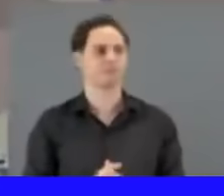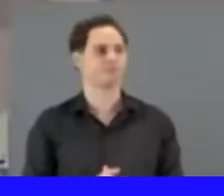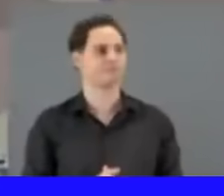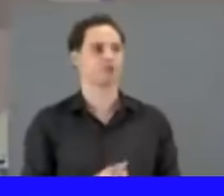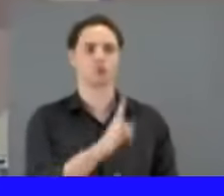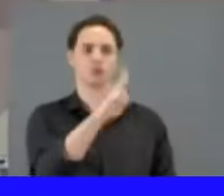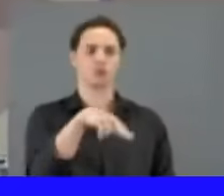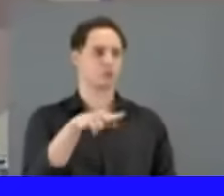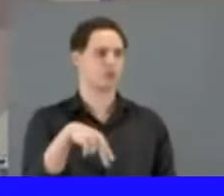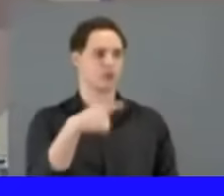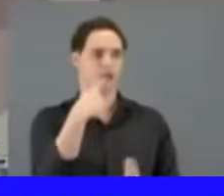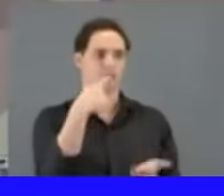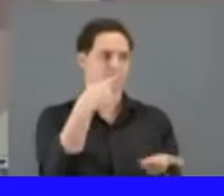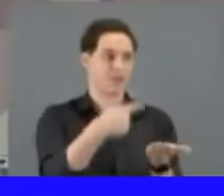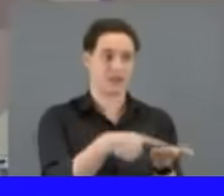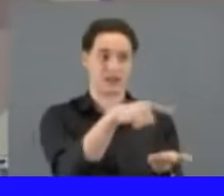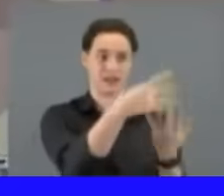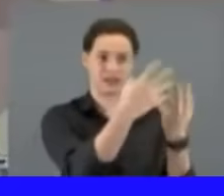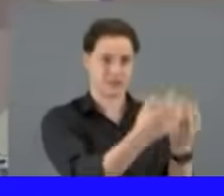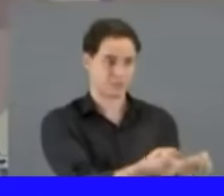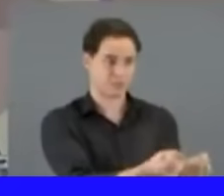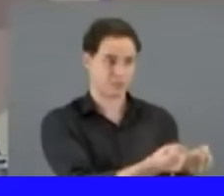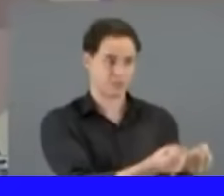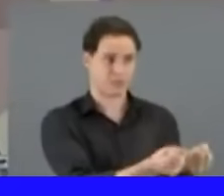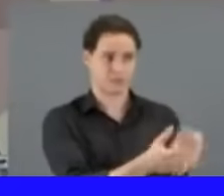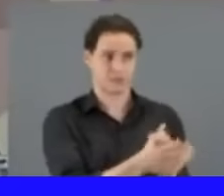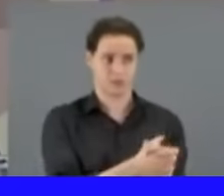que o ministro da Justiça recebeu os informes.